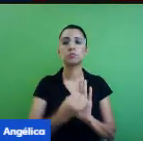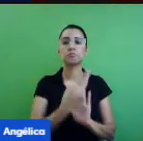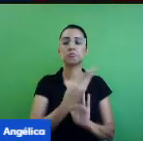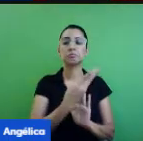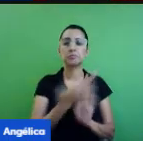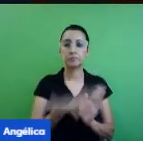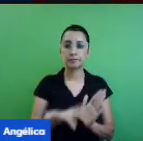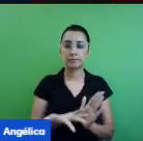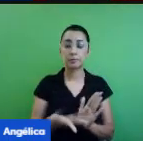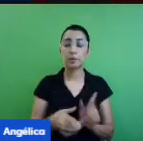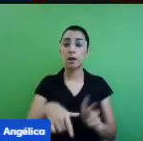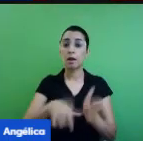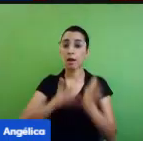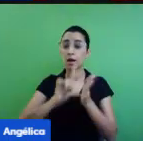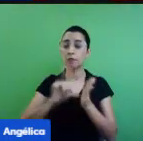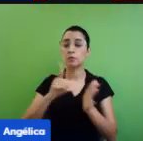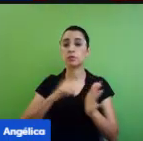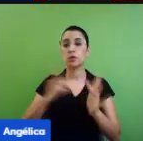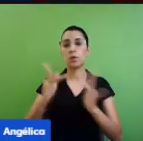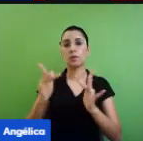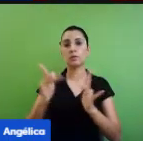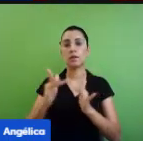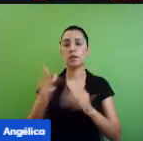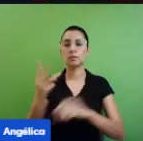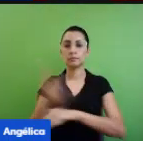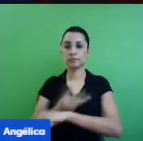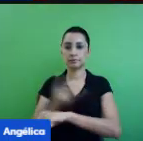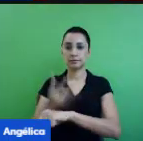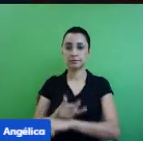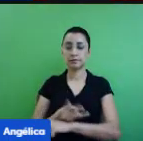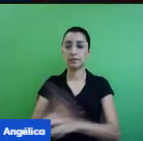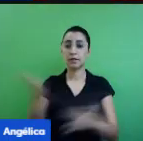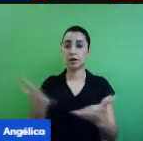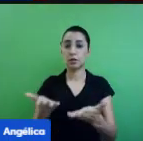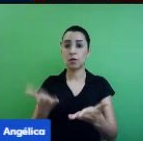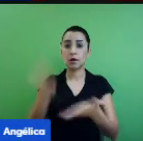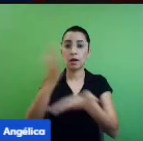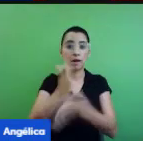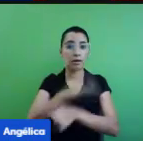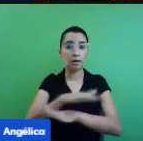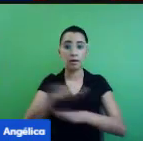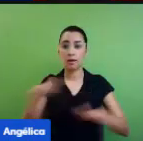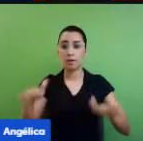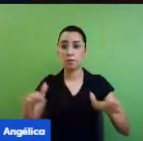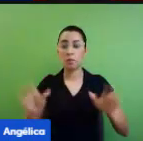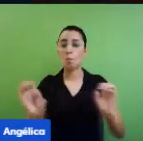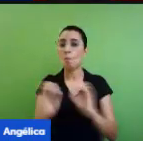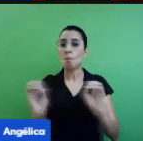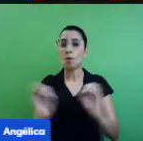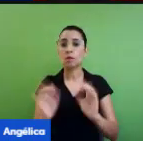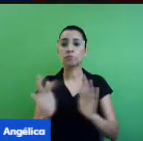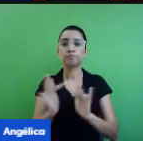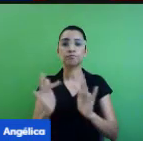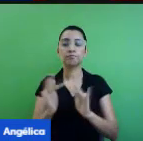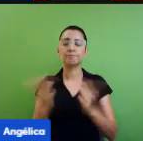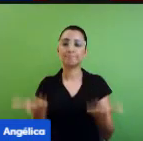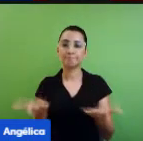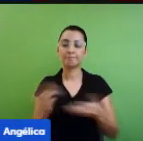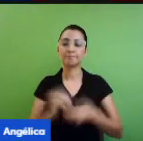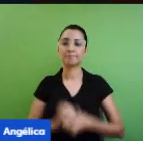contato com esse aluno pelo WhatsApp, agora não tem mais. Então, esse roteiro, ao nosso modo